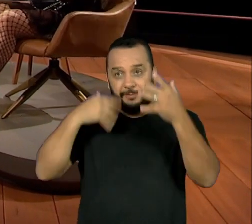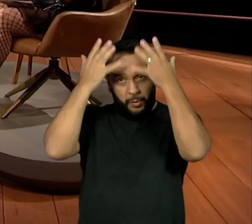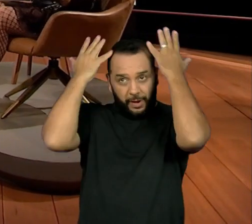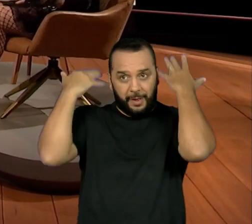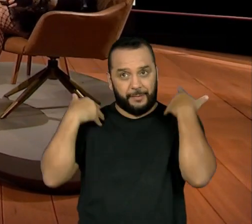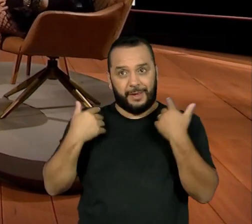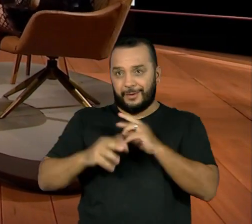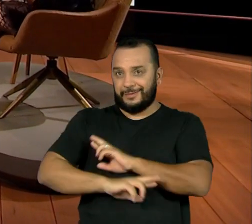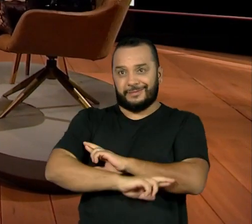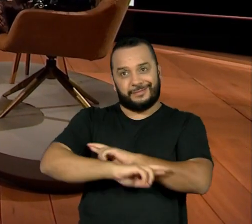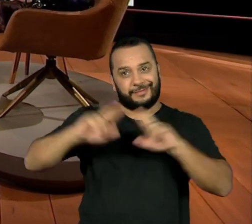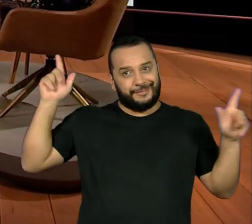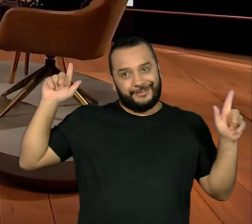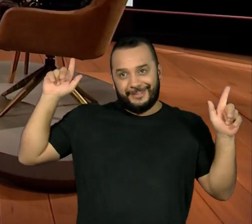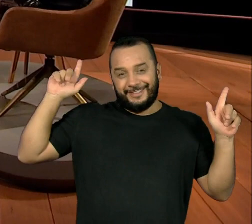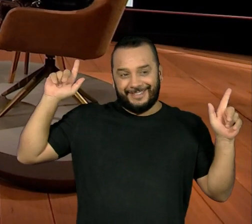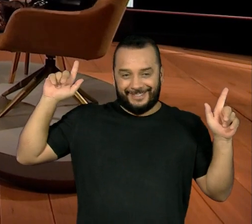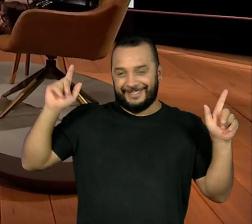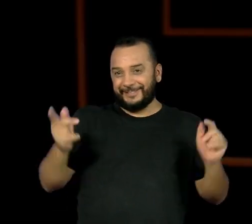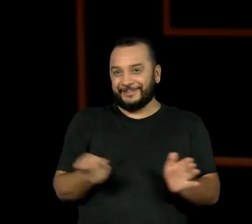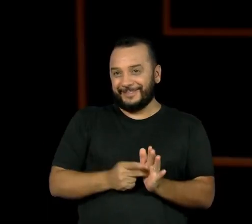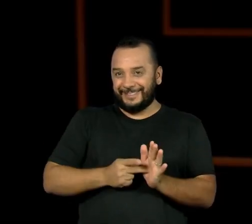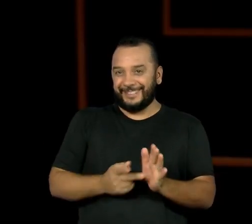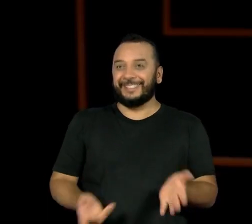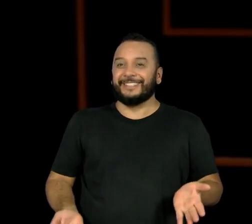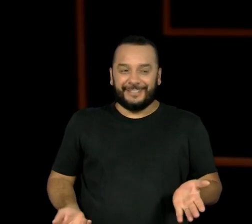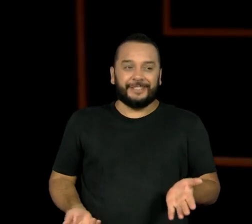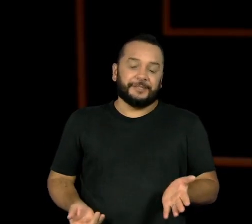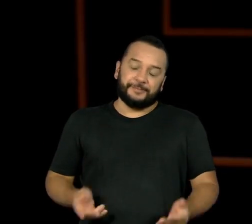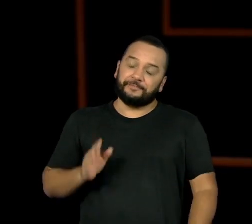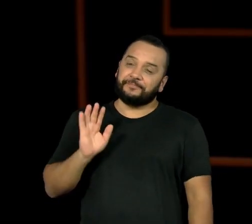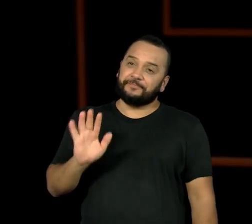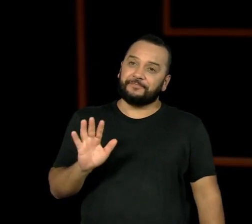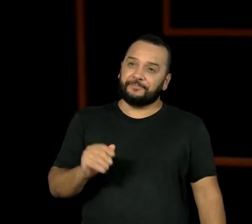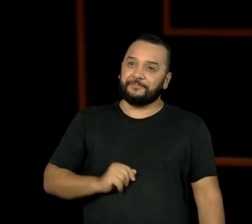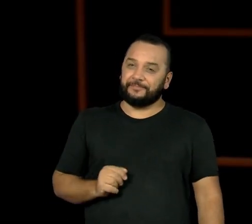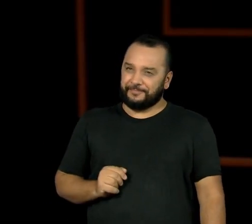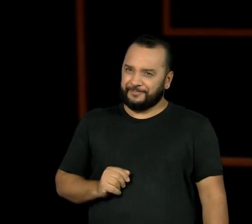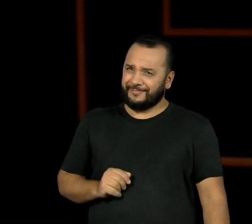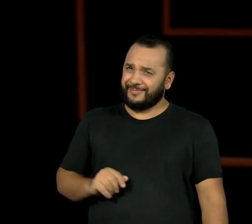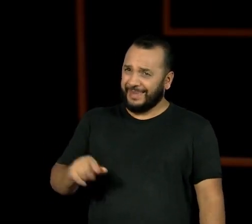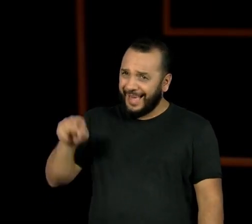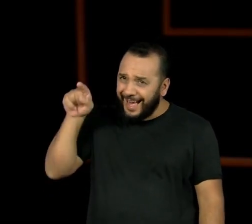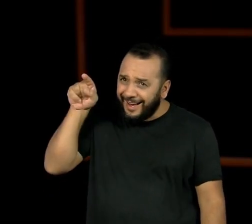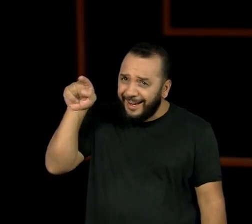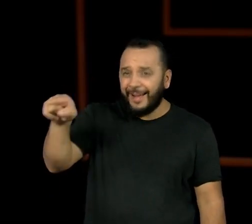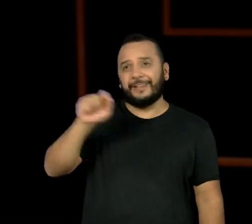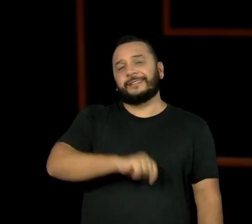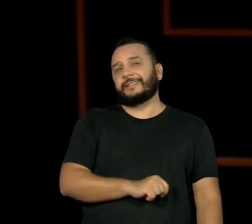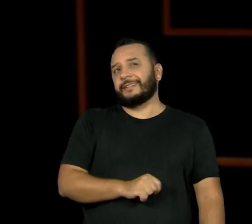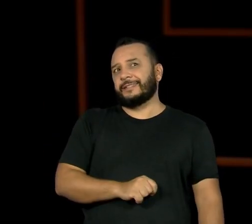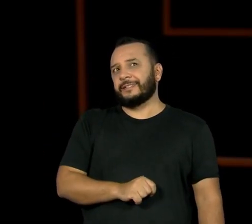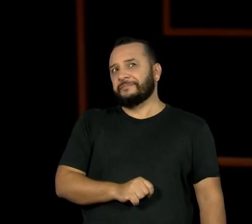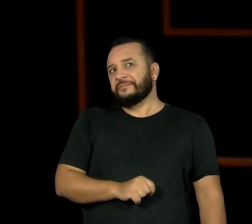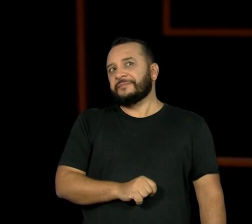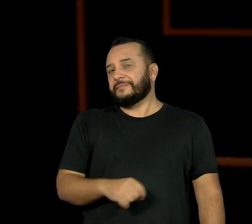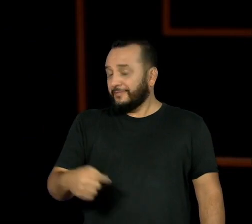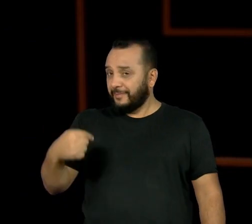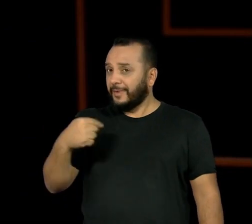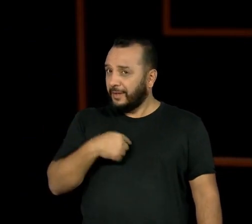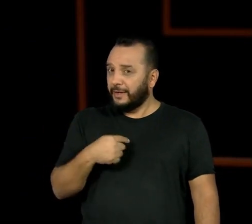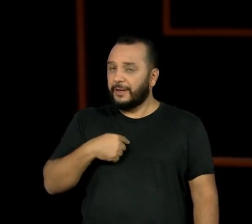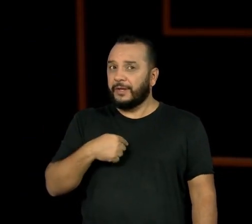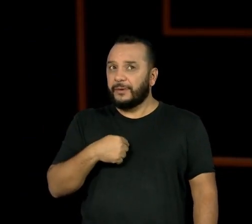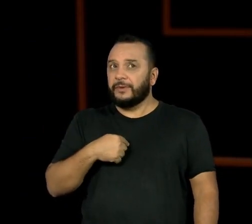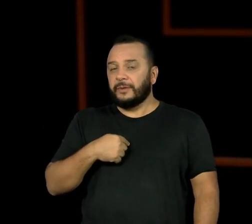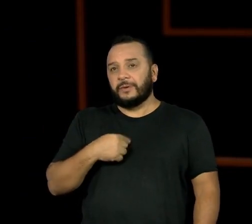cabelos... Quanta diferença, né? Olha, ali eu queria